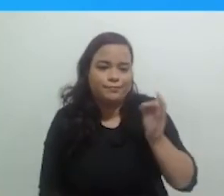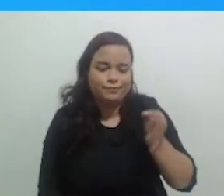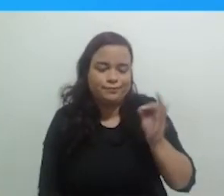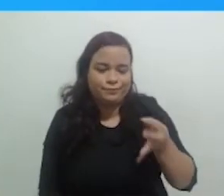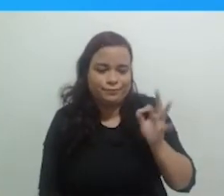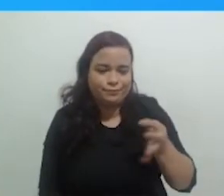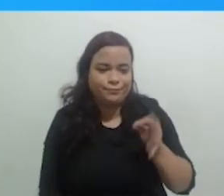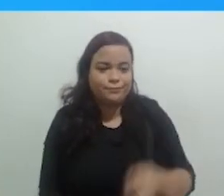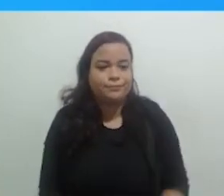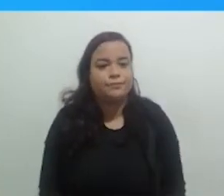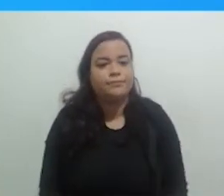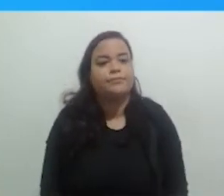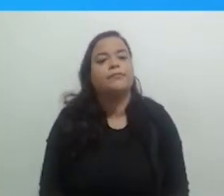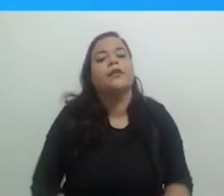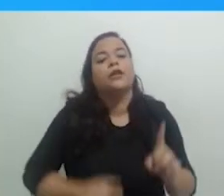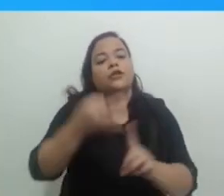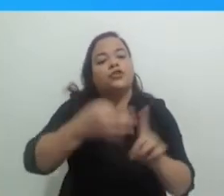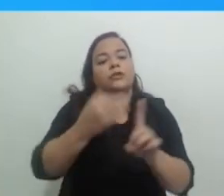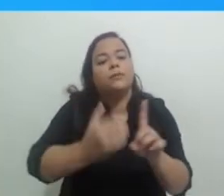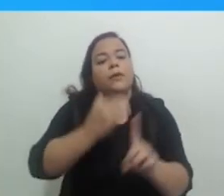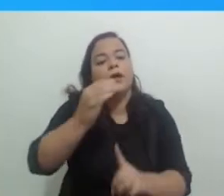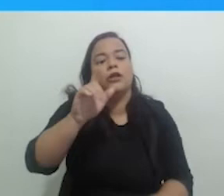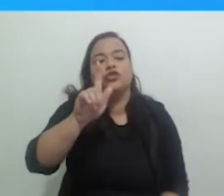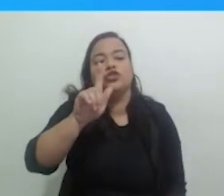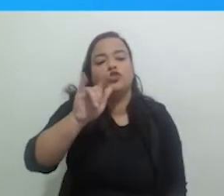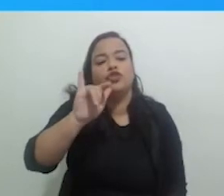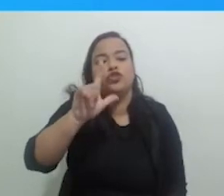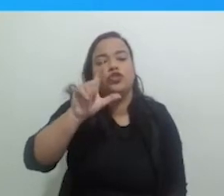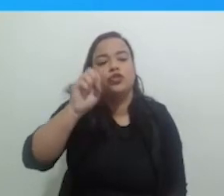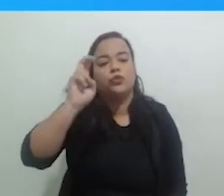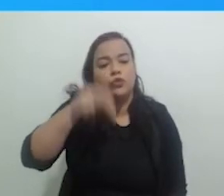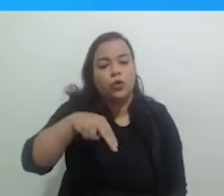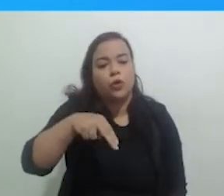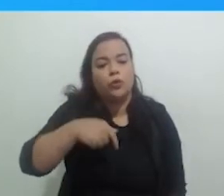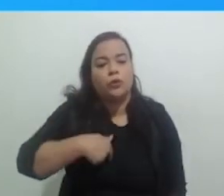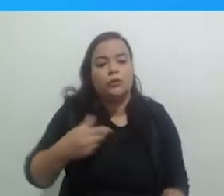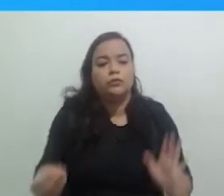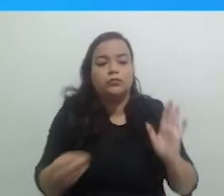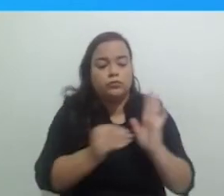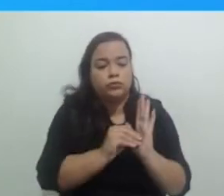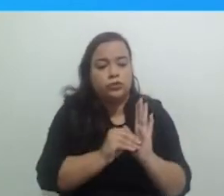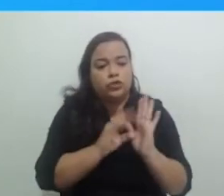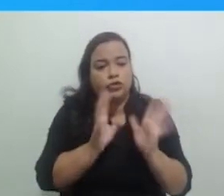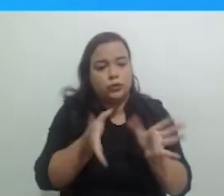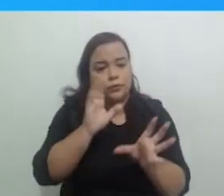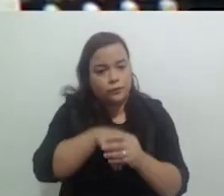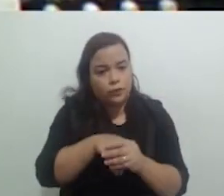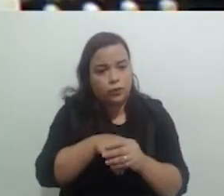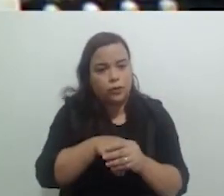Desembargador Gilson. Já votei. Ele em procedência total. Em procedência total.